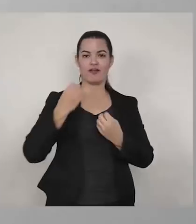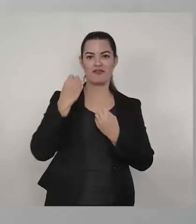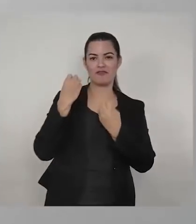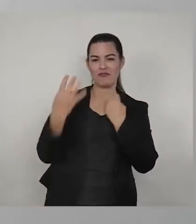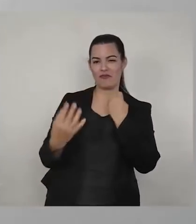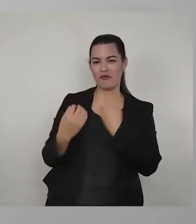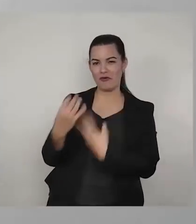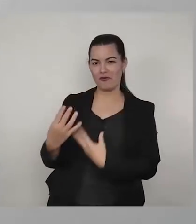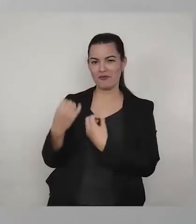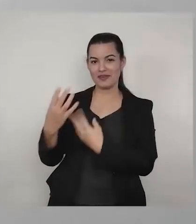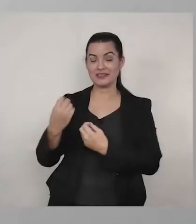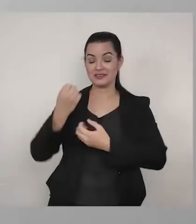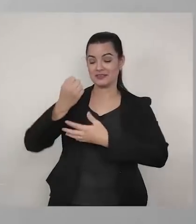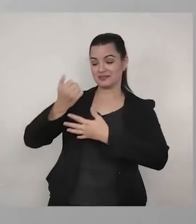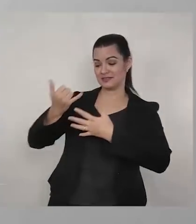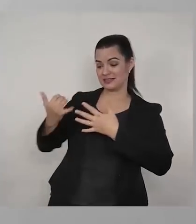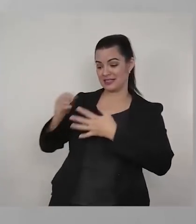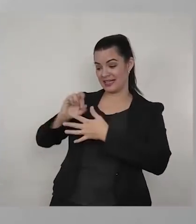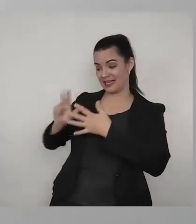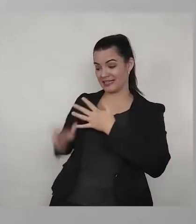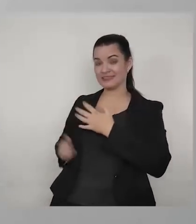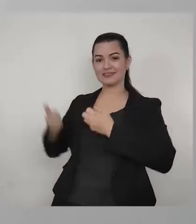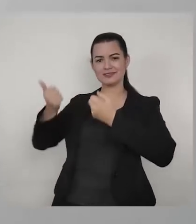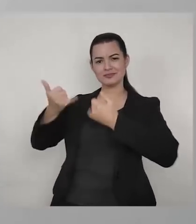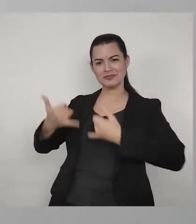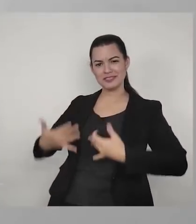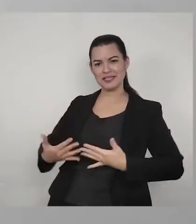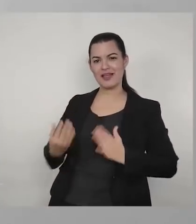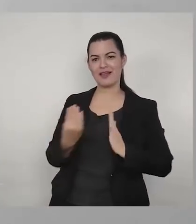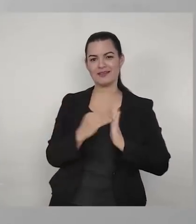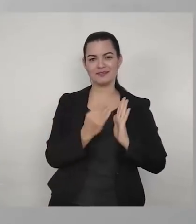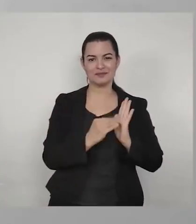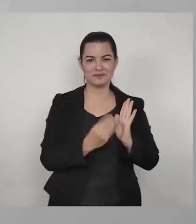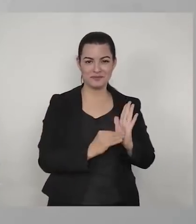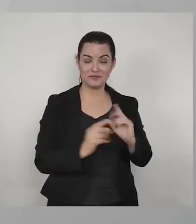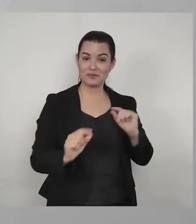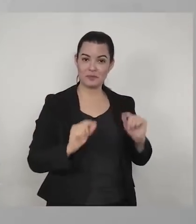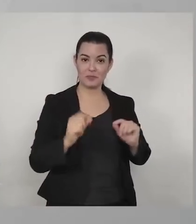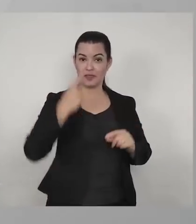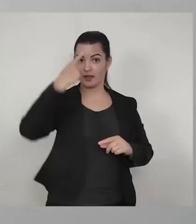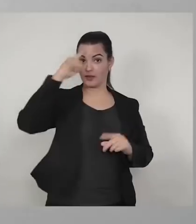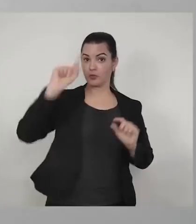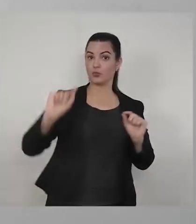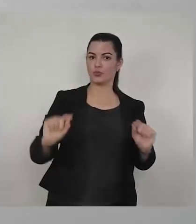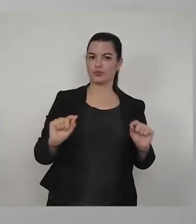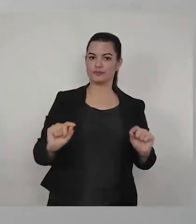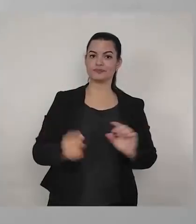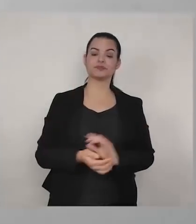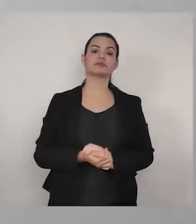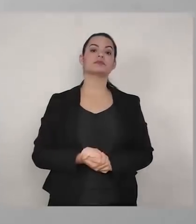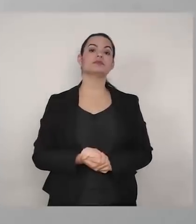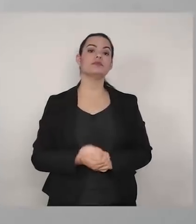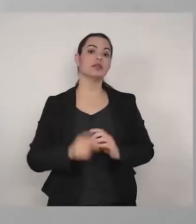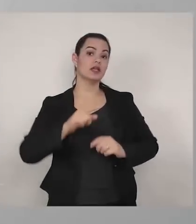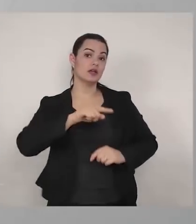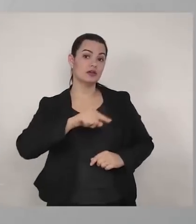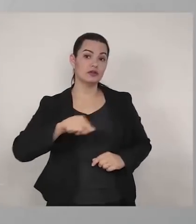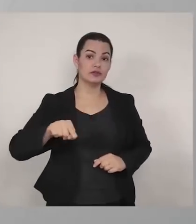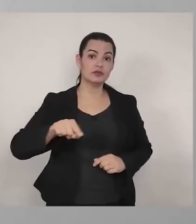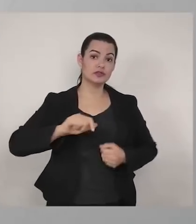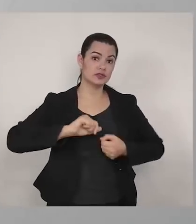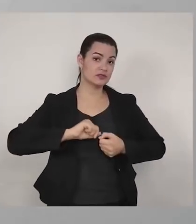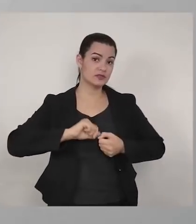das características que nós temos na região Nordeste. Então, qual é a ideia? A ideia é que